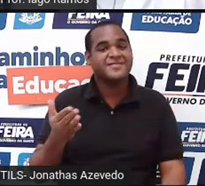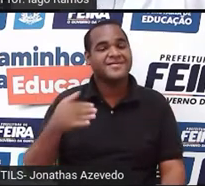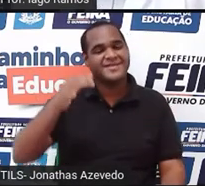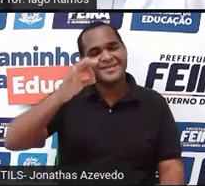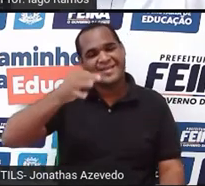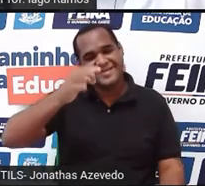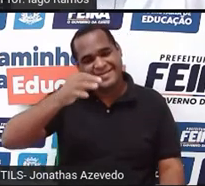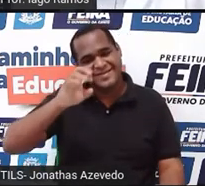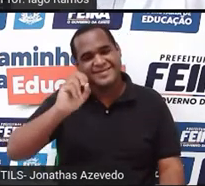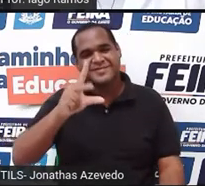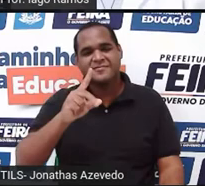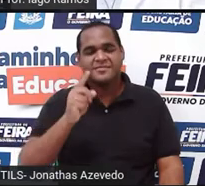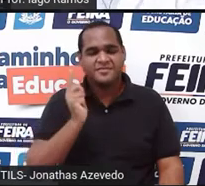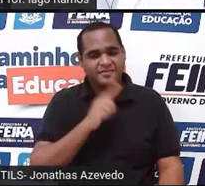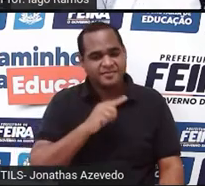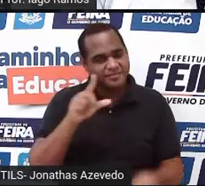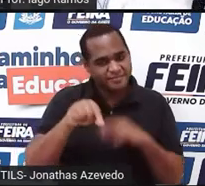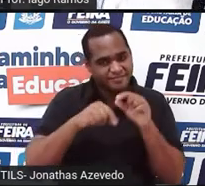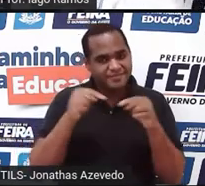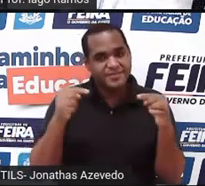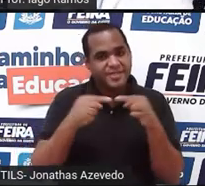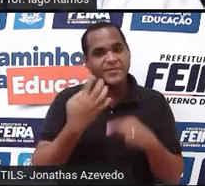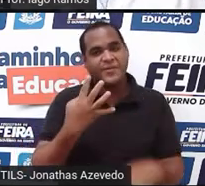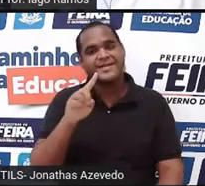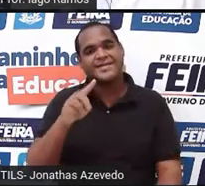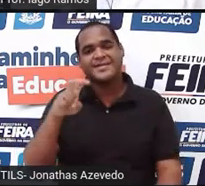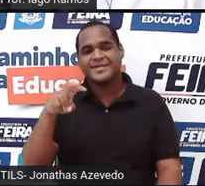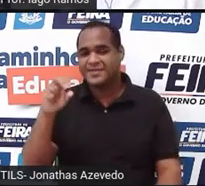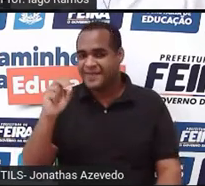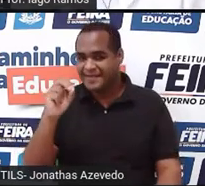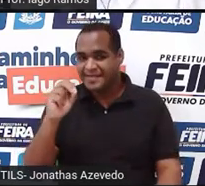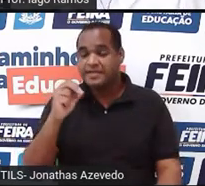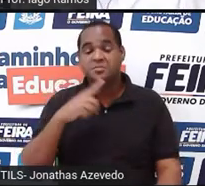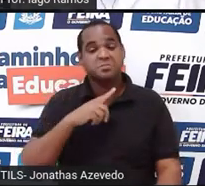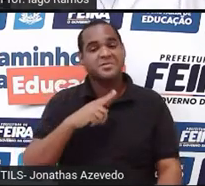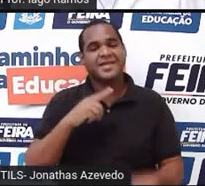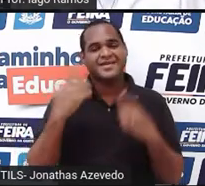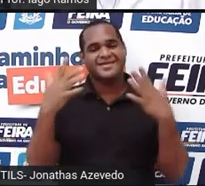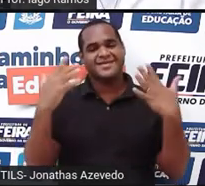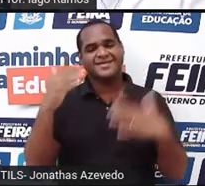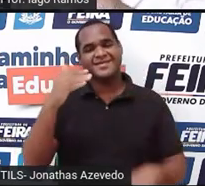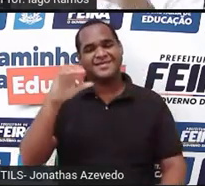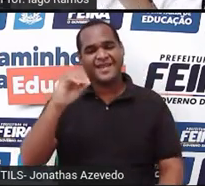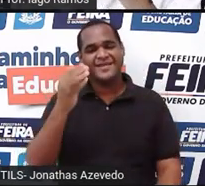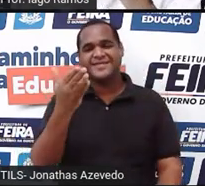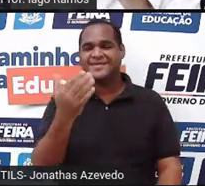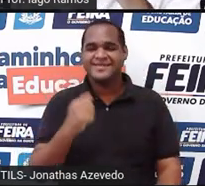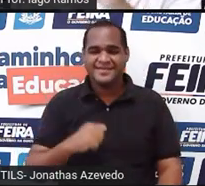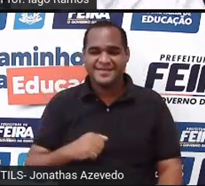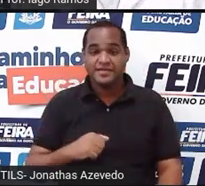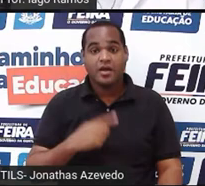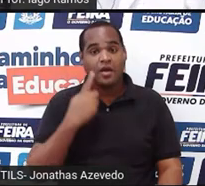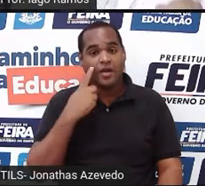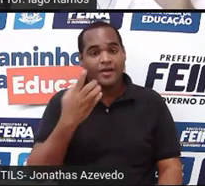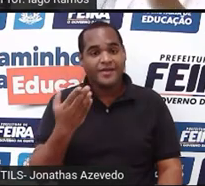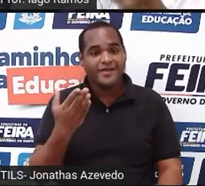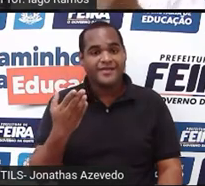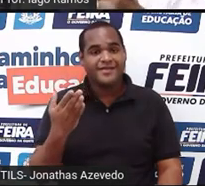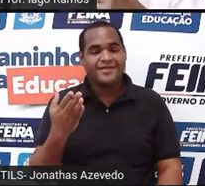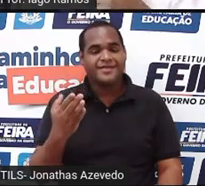é certa se você escolheu quatro reais e 50 nota 10 para você olha só comigo aqui ó